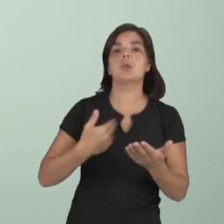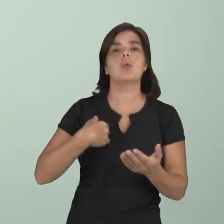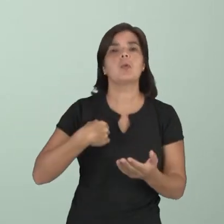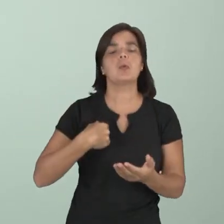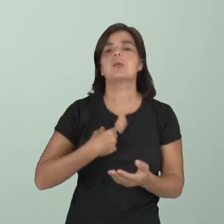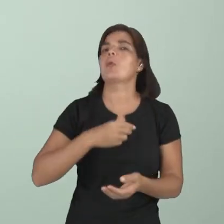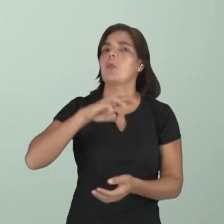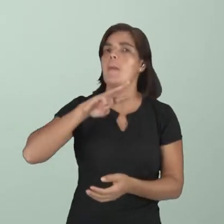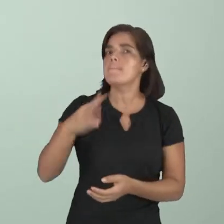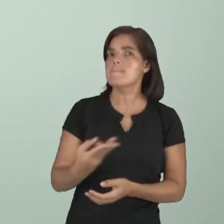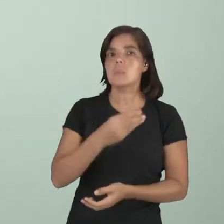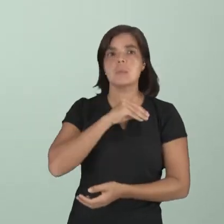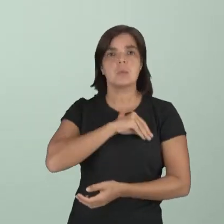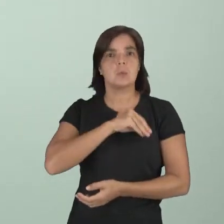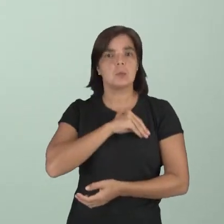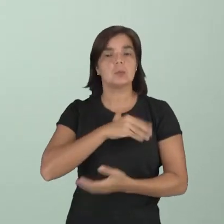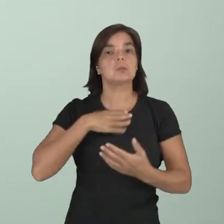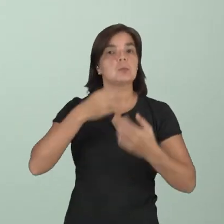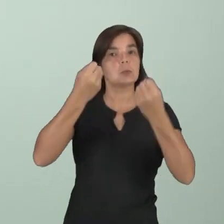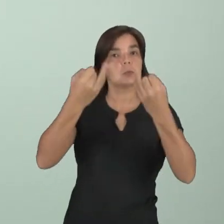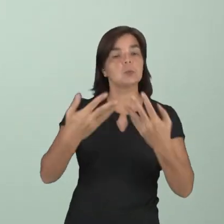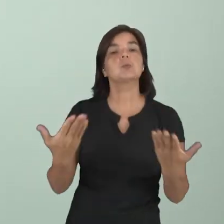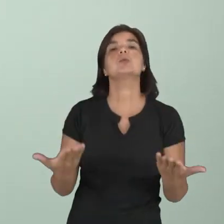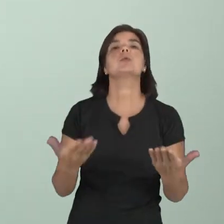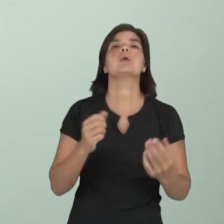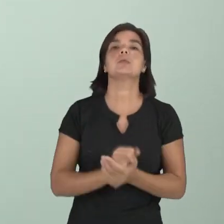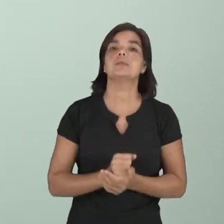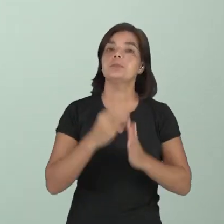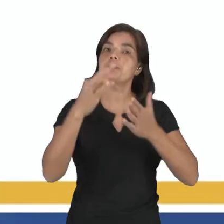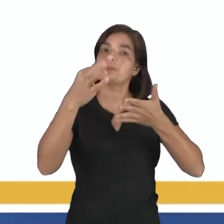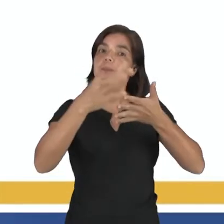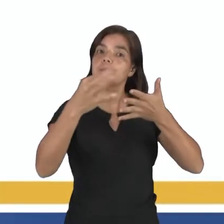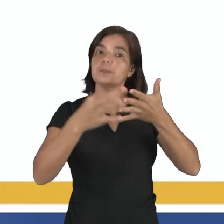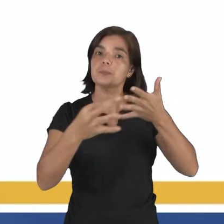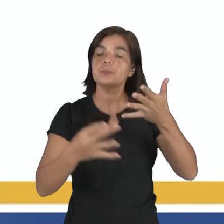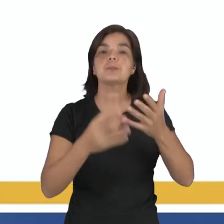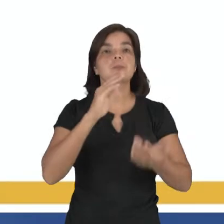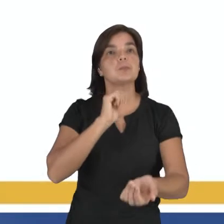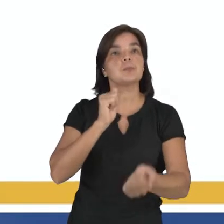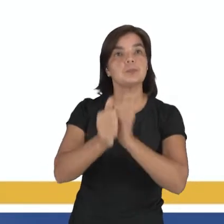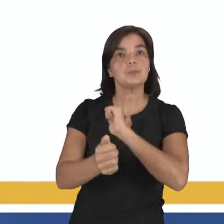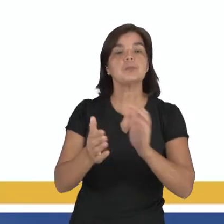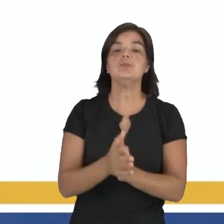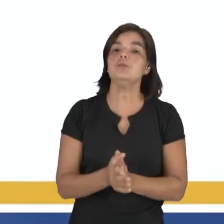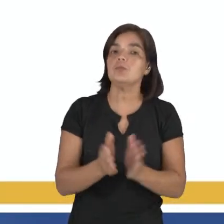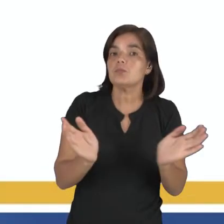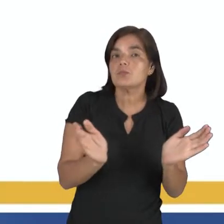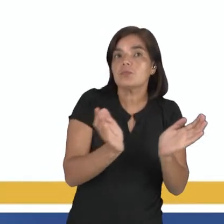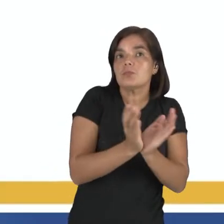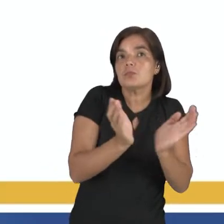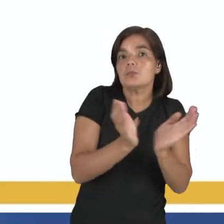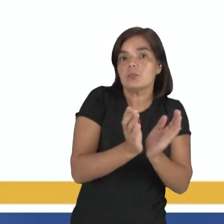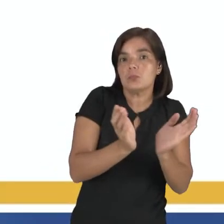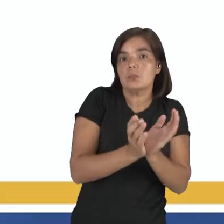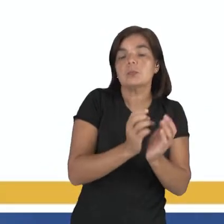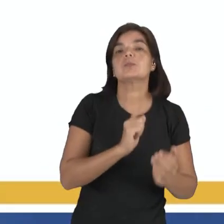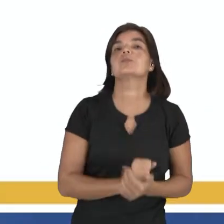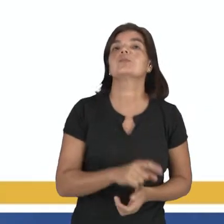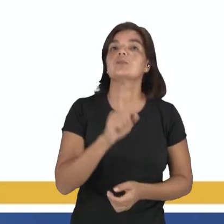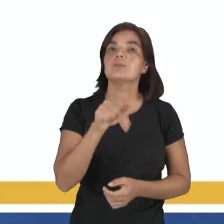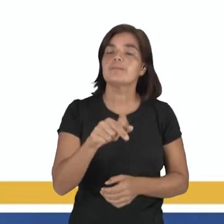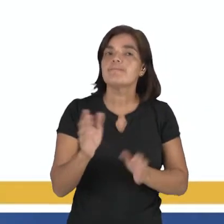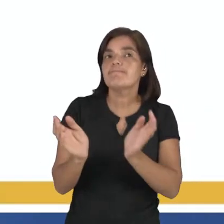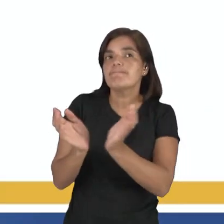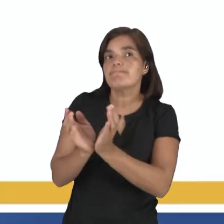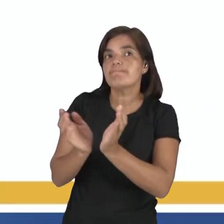que ganham milhões, né? Vamos falar um pouco agora da classificação dos esportes. Os esportes eles são classificados em esporte